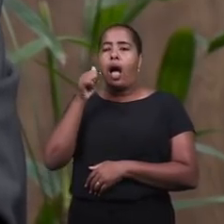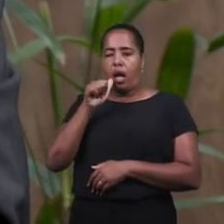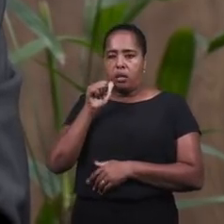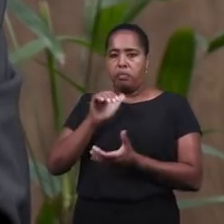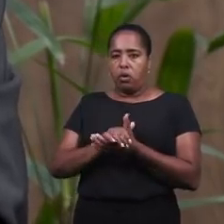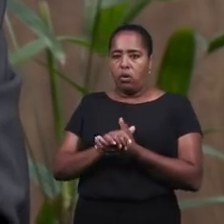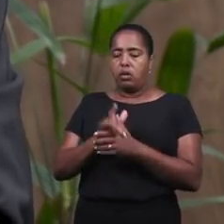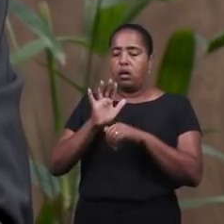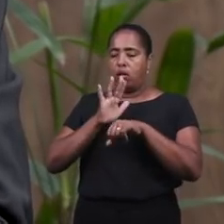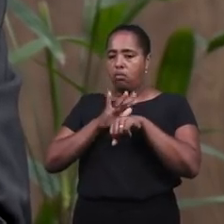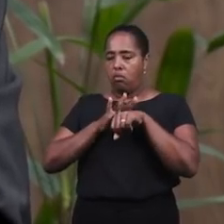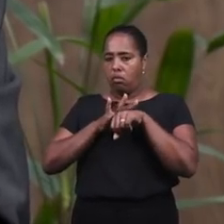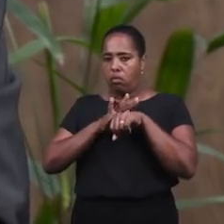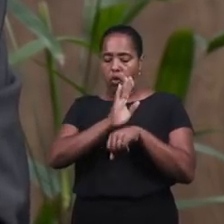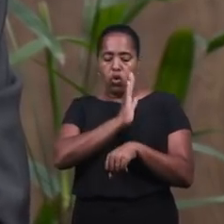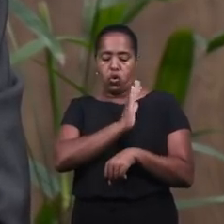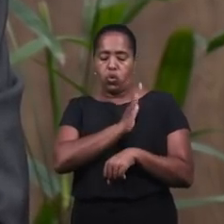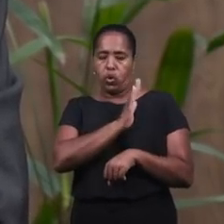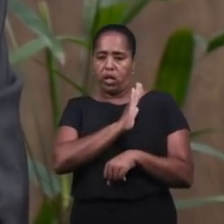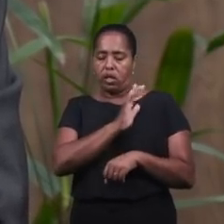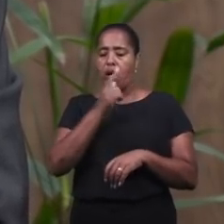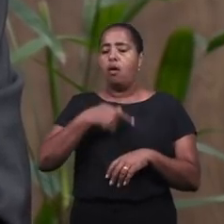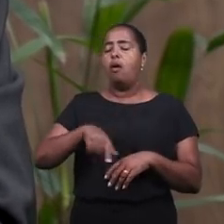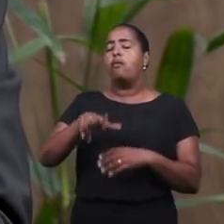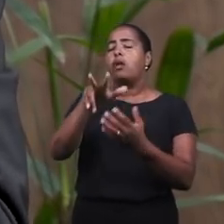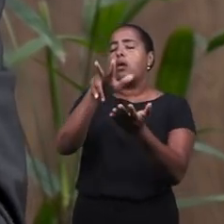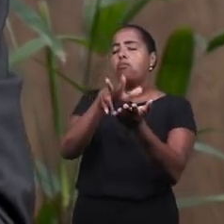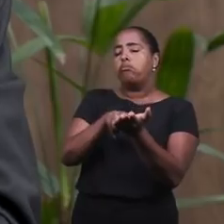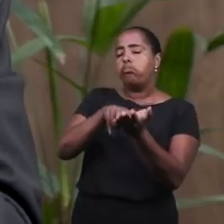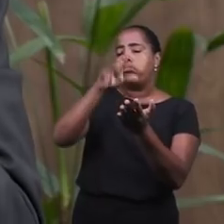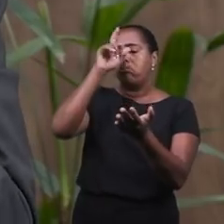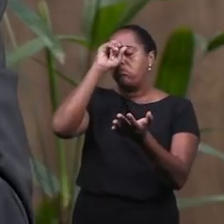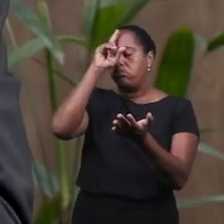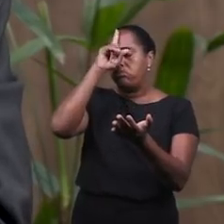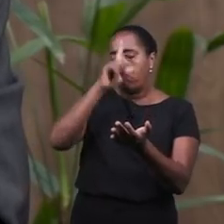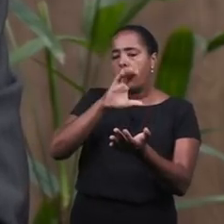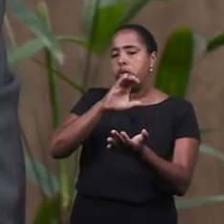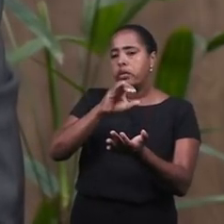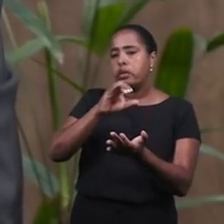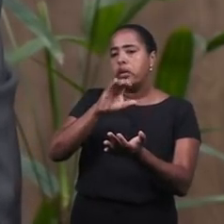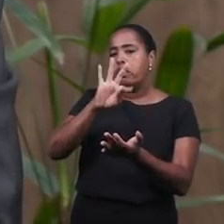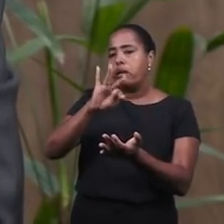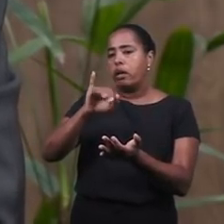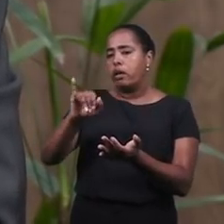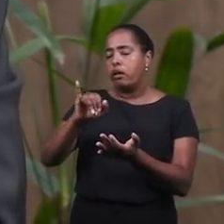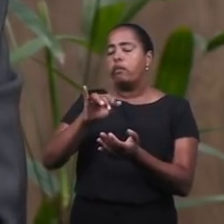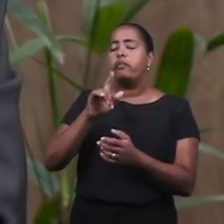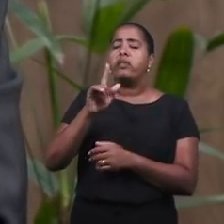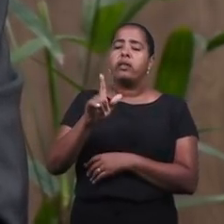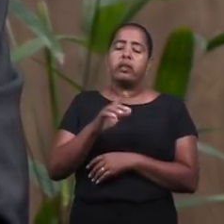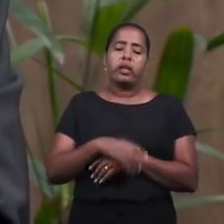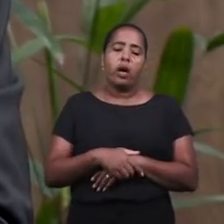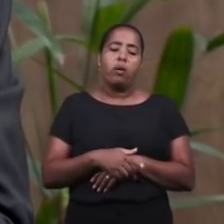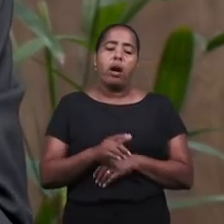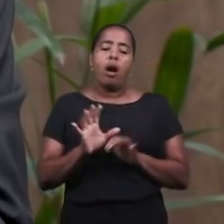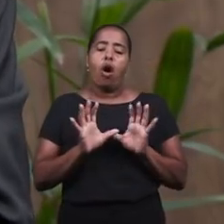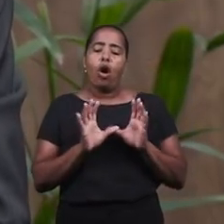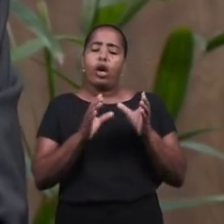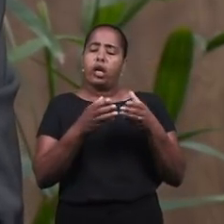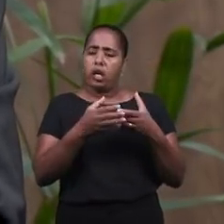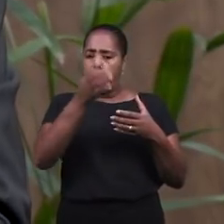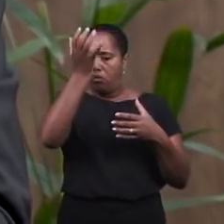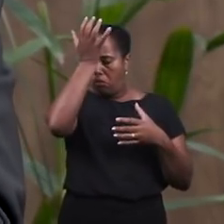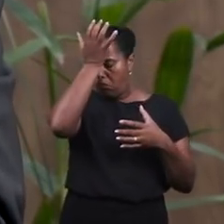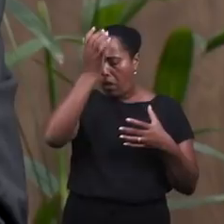A esposa passou mal, um problema cardíaco e tal, foi internada gravemente no CTI. E é de praxe